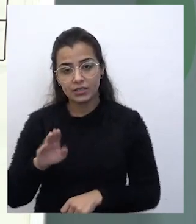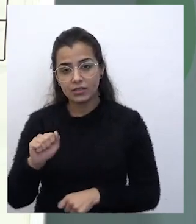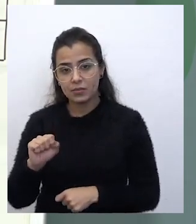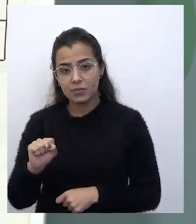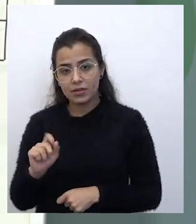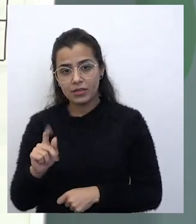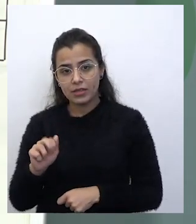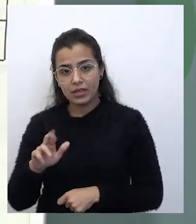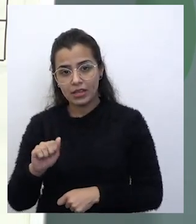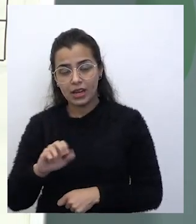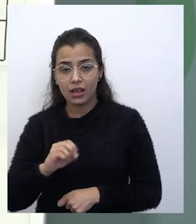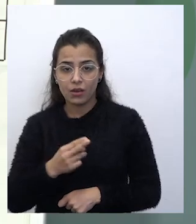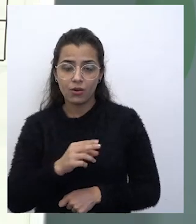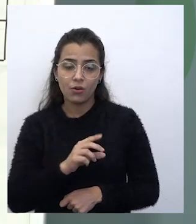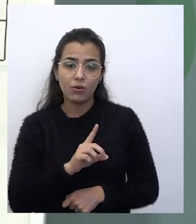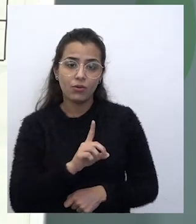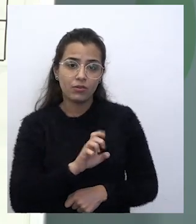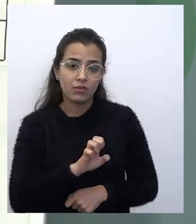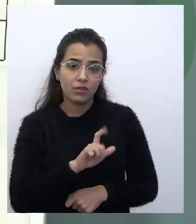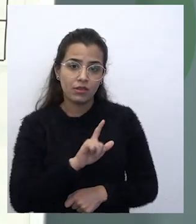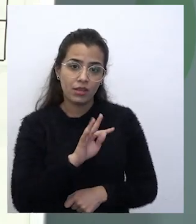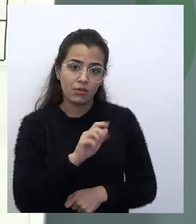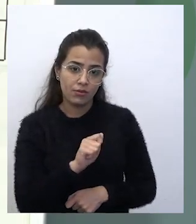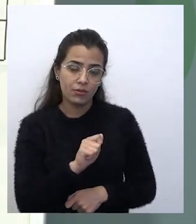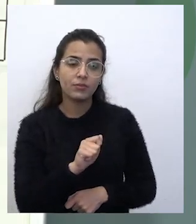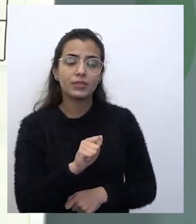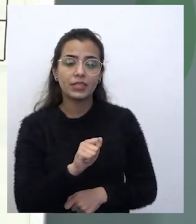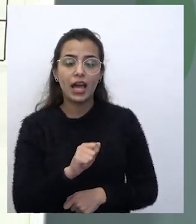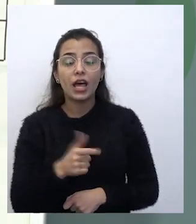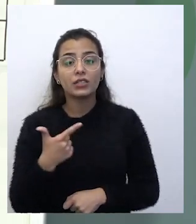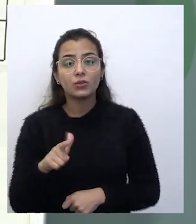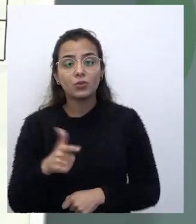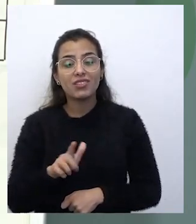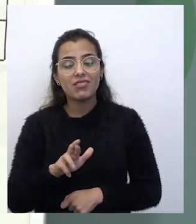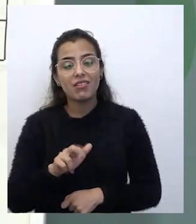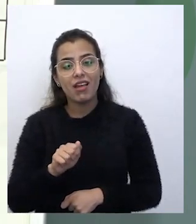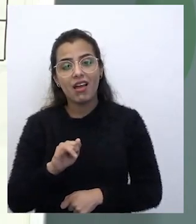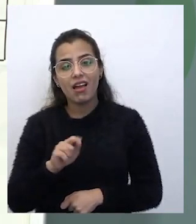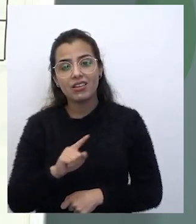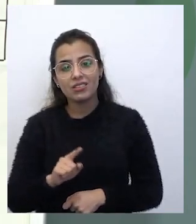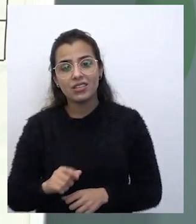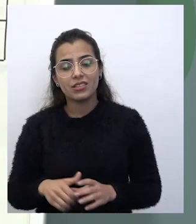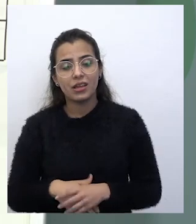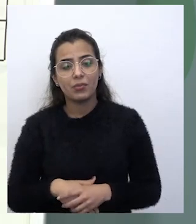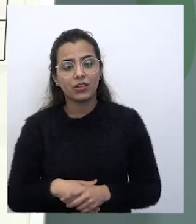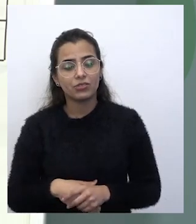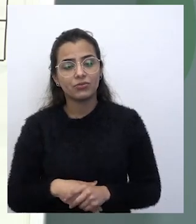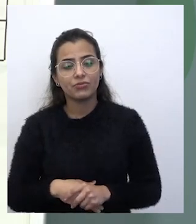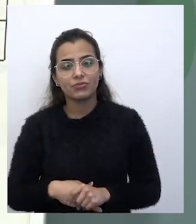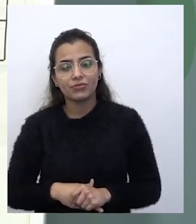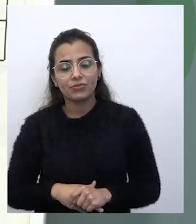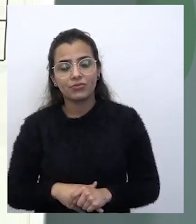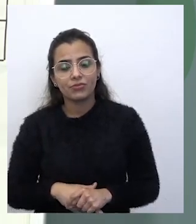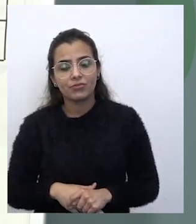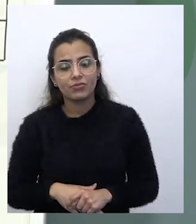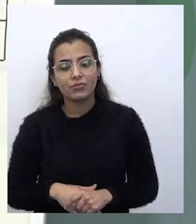eu vou encontrar um delta negativo e não vou ter raízes. Então, não cruza o eixo. Existe, mas ela não cruza o eixo. Ela vai continuar e não vai cruzar o